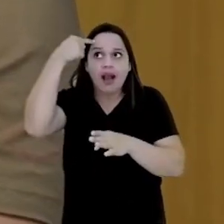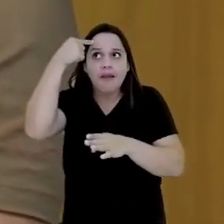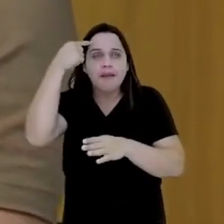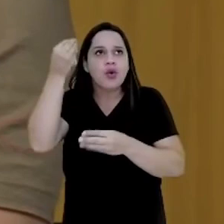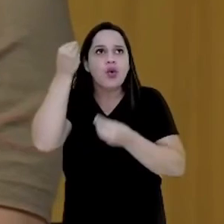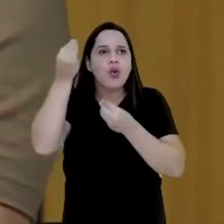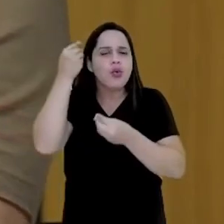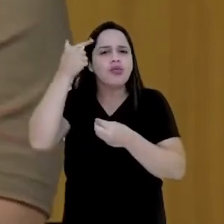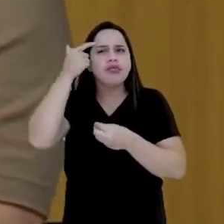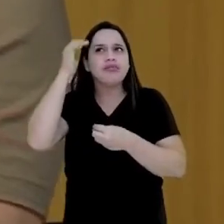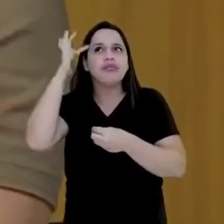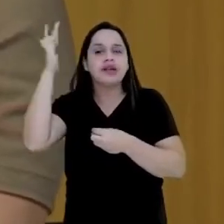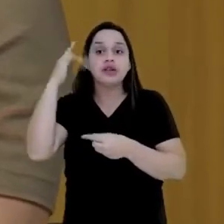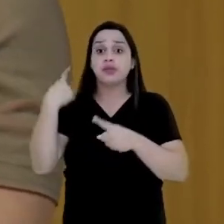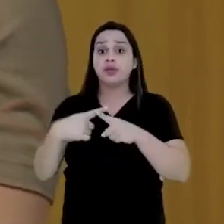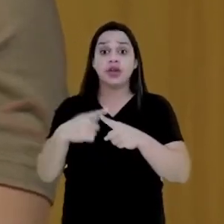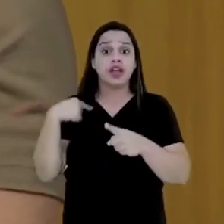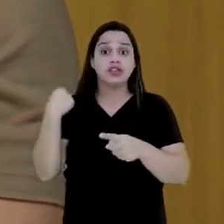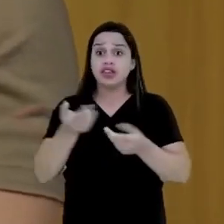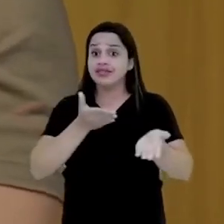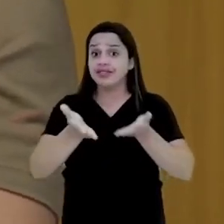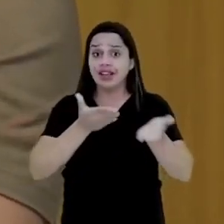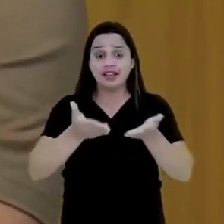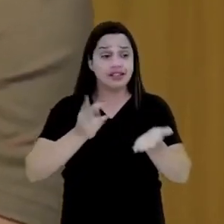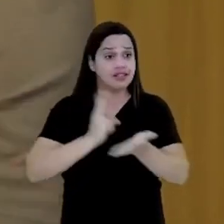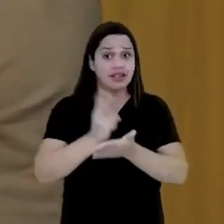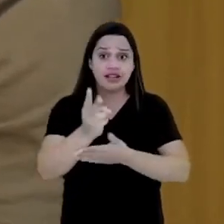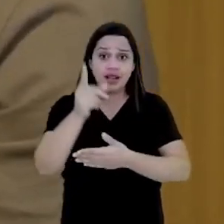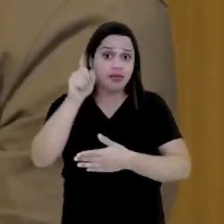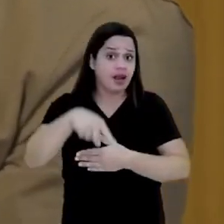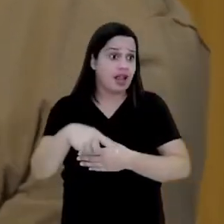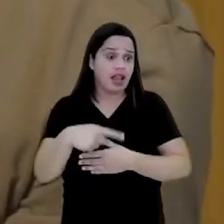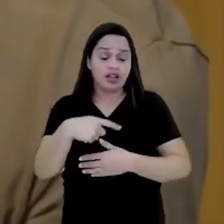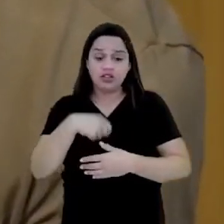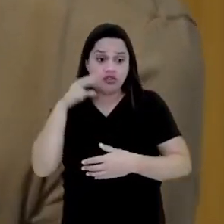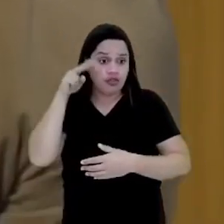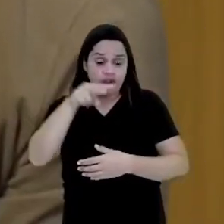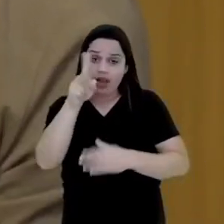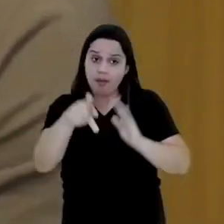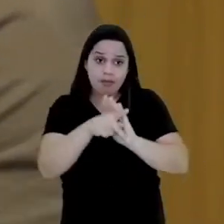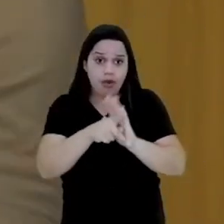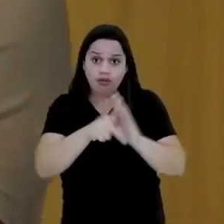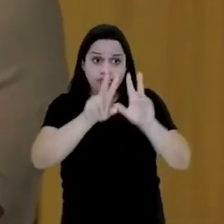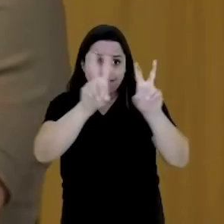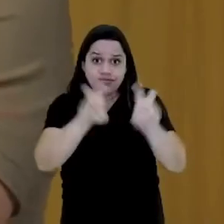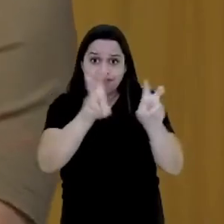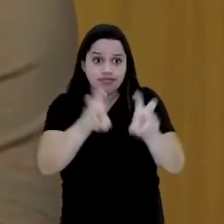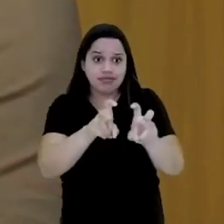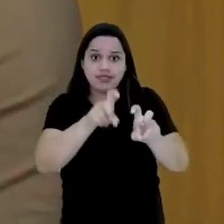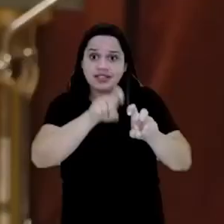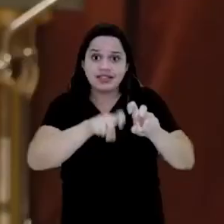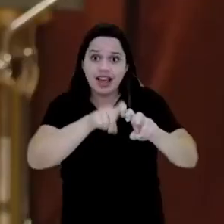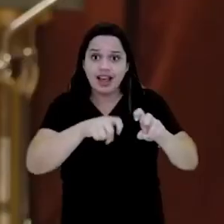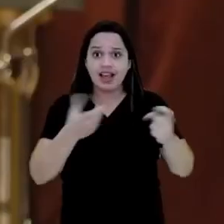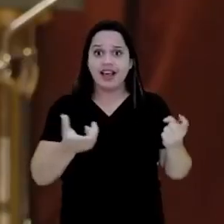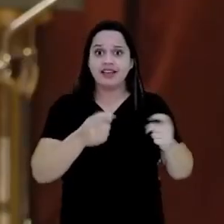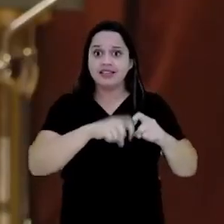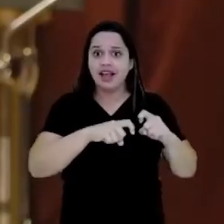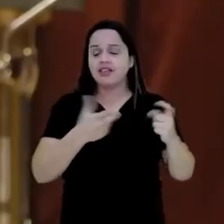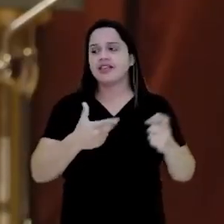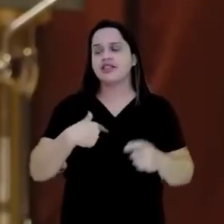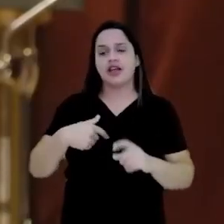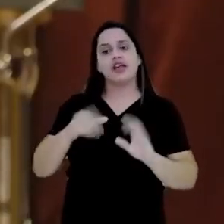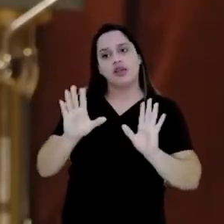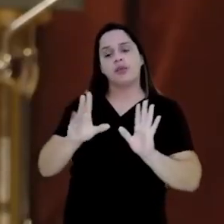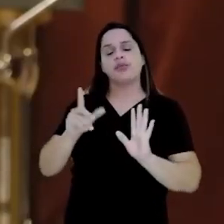porque a gente lida o tempo todo com isso né de uma forma sexual sim você tem mesmo um preset na tua cabeça é